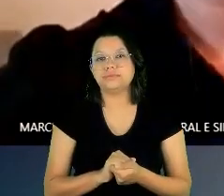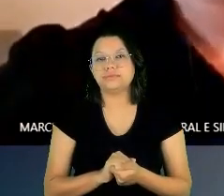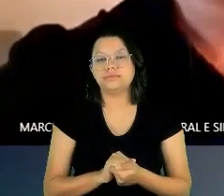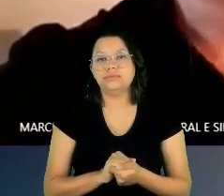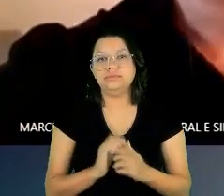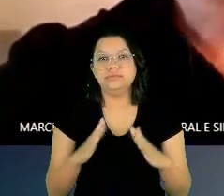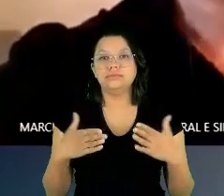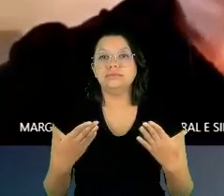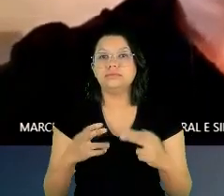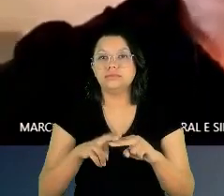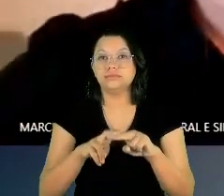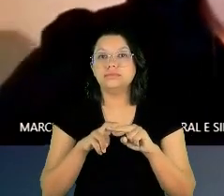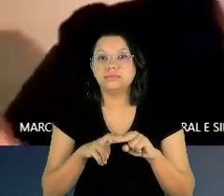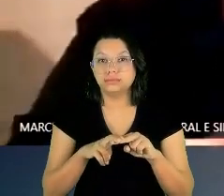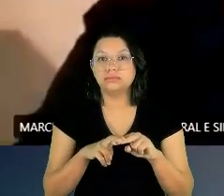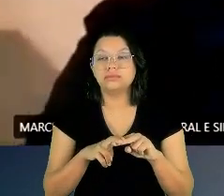preferências.